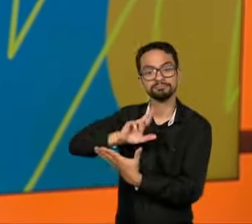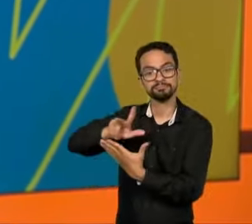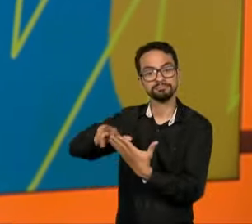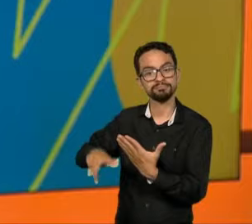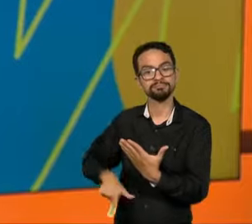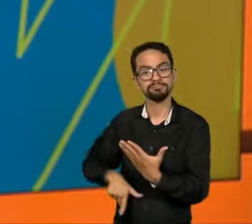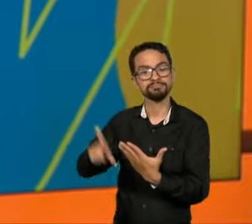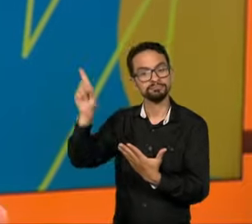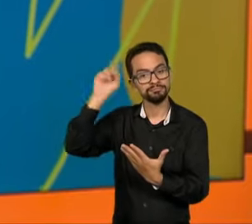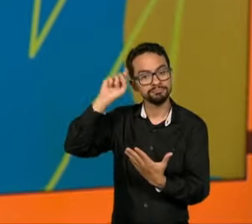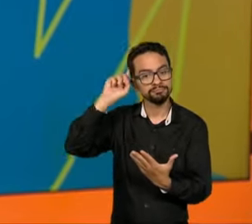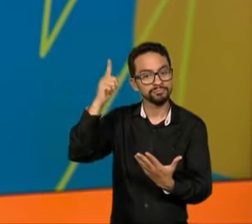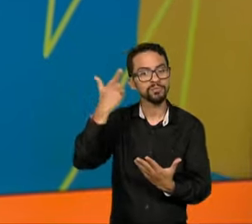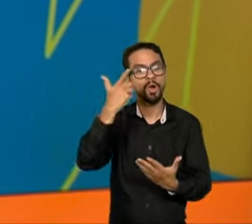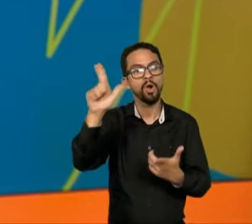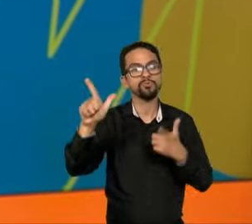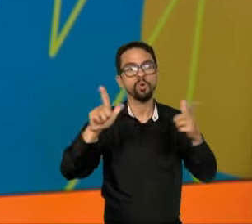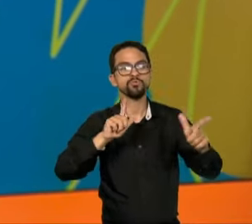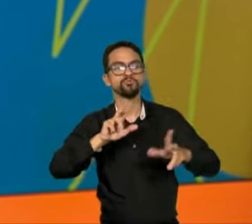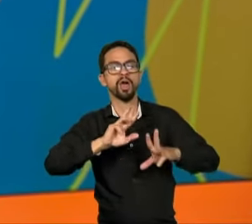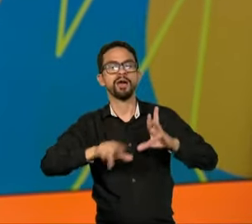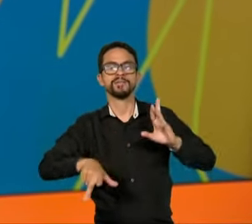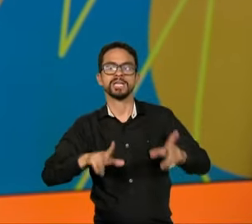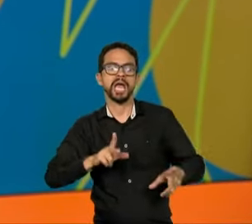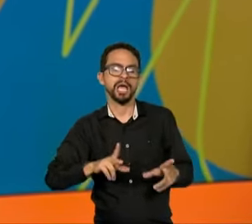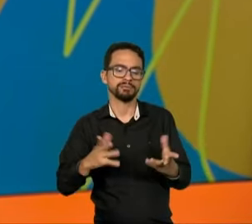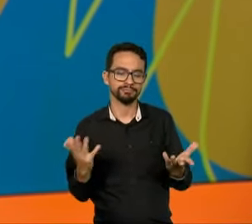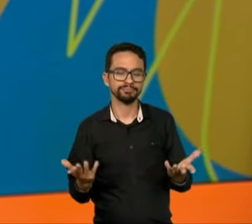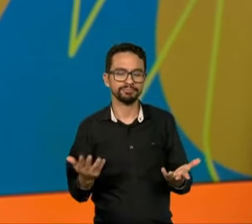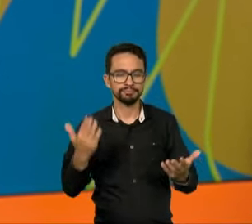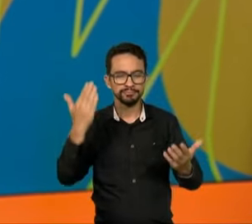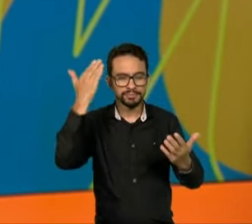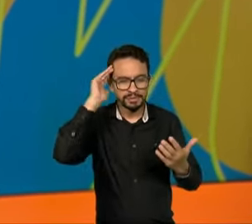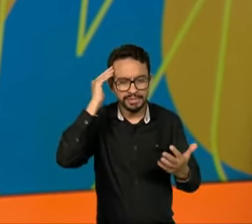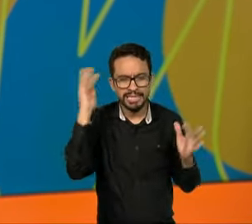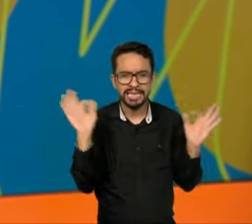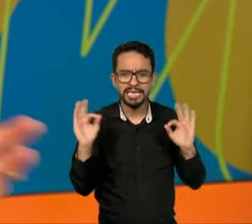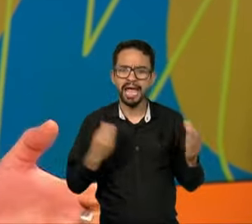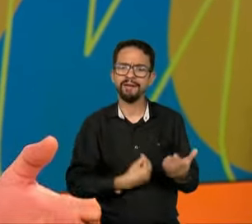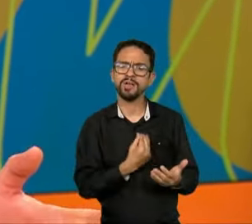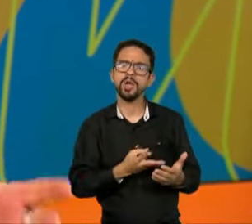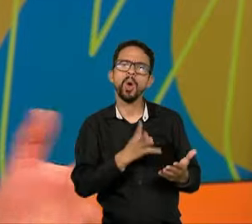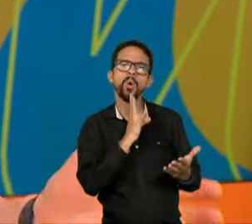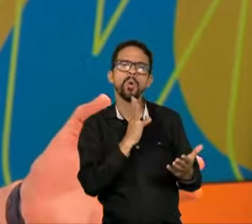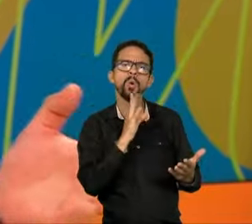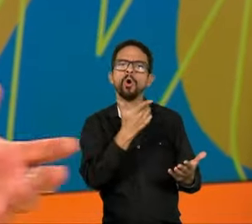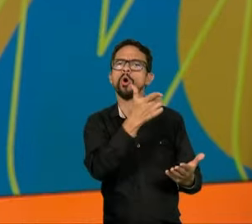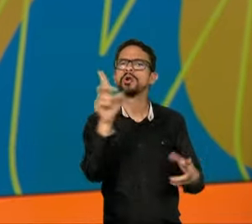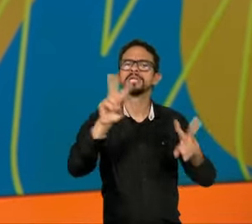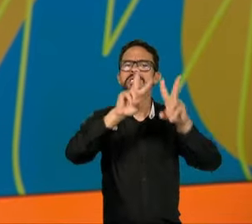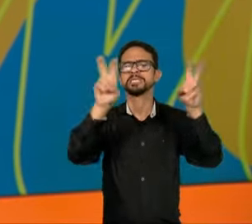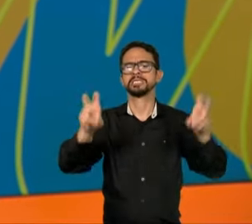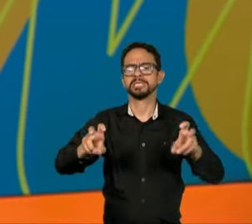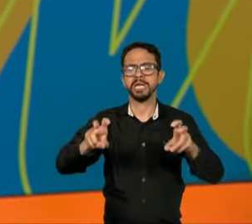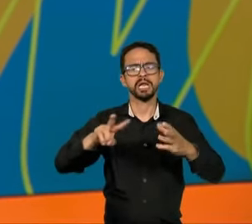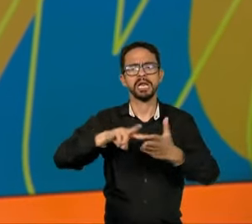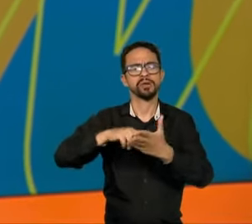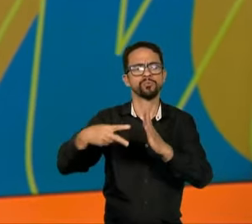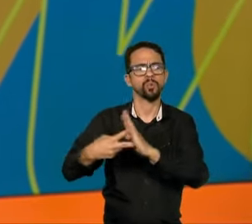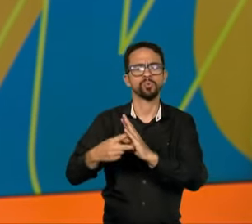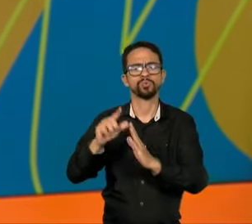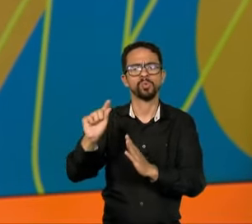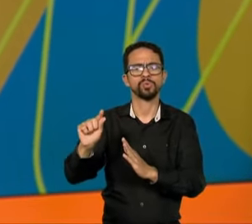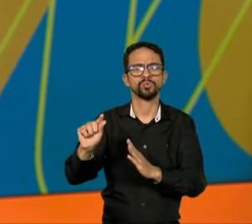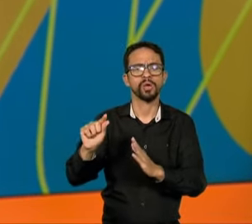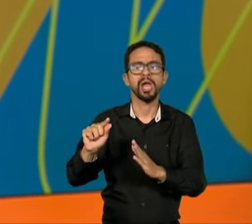você vem outro dia. E aí, eu não conheci na vida uma coisa, que é outra expressão também, jargão, que se usa muito, que é a